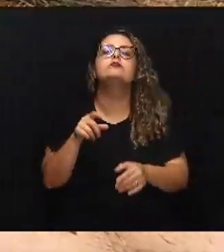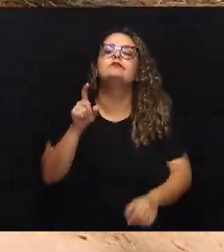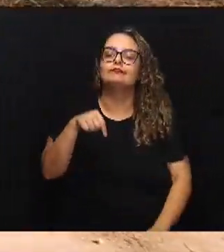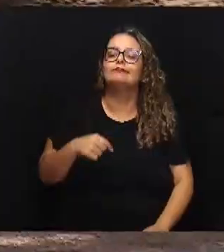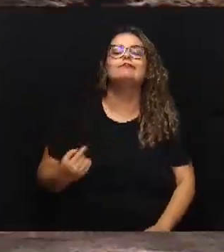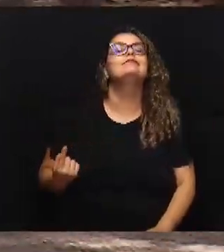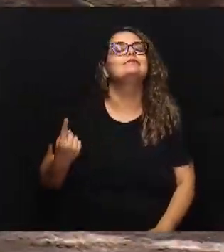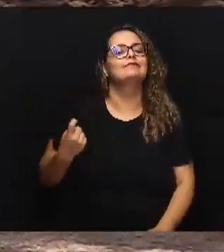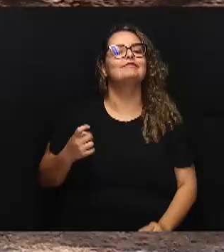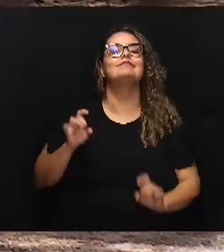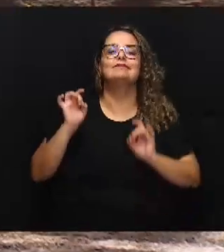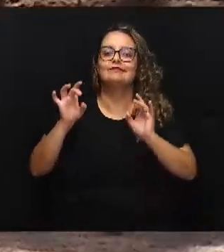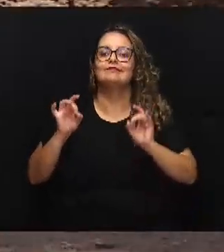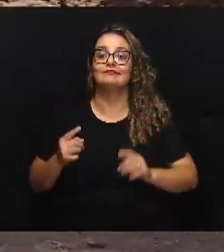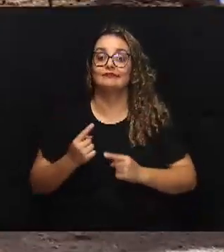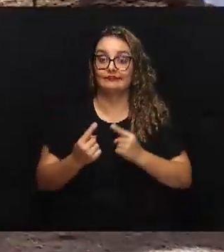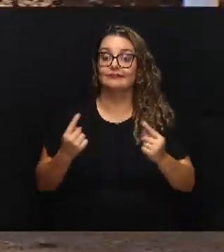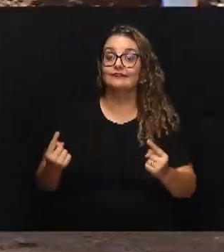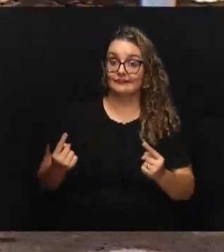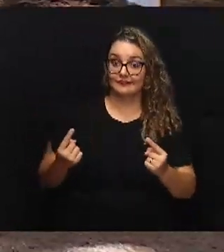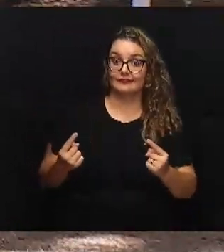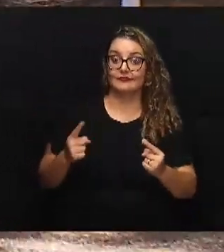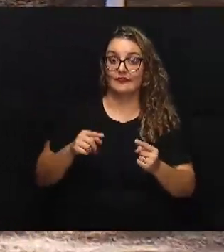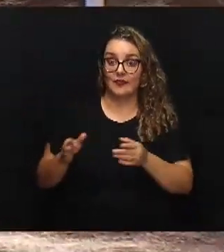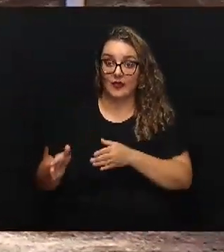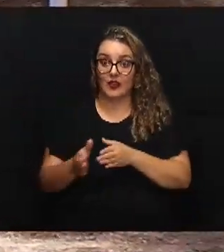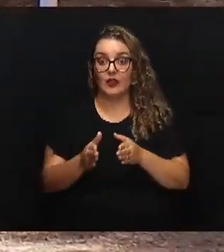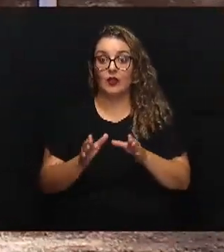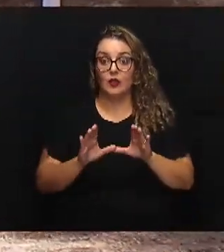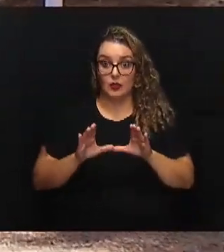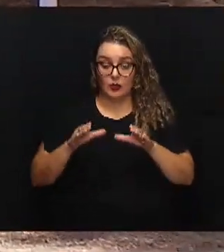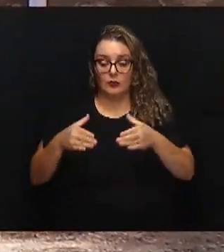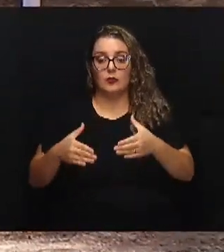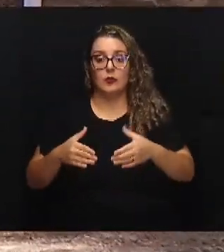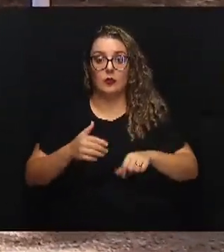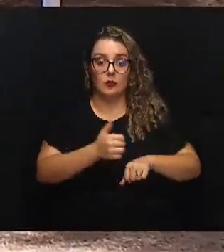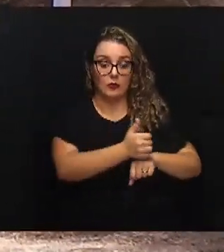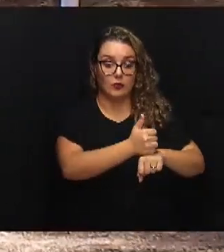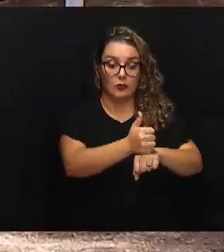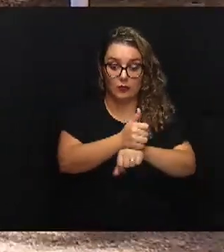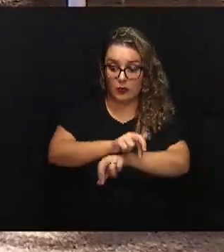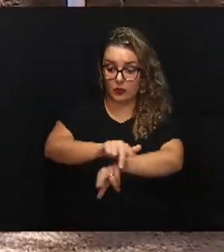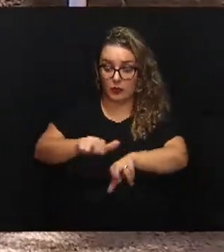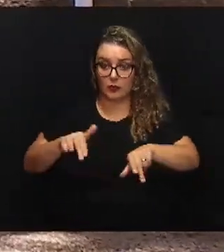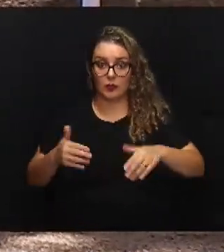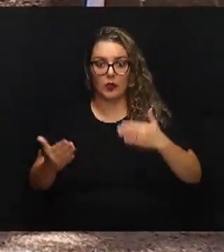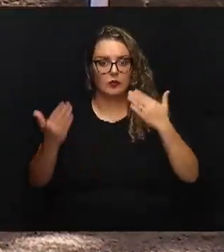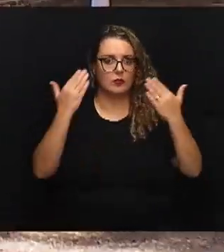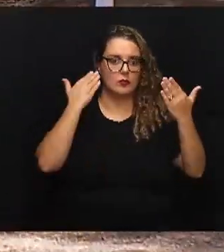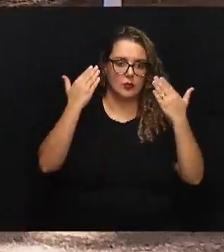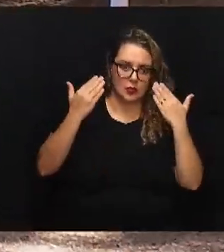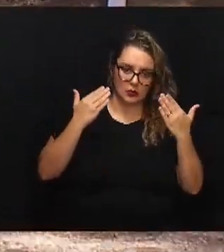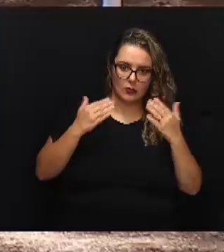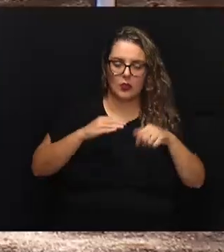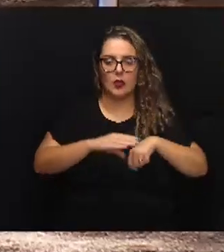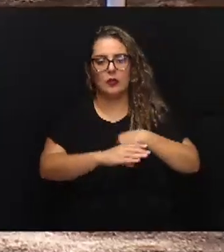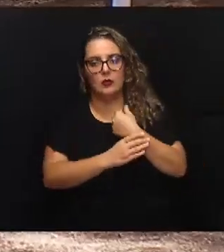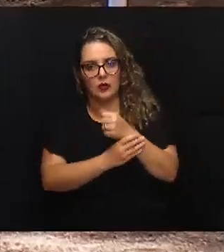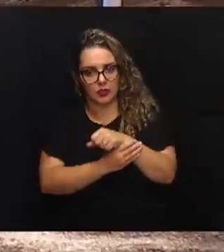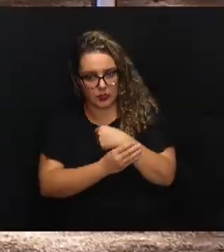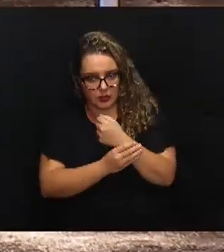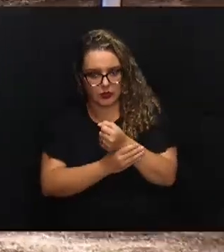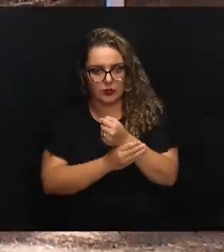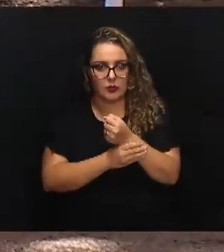única. Cada sessão é conduzida por uma equipe multidisciplinar. Psicólogos, fisioterapeutas